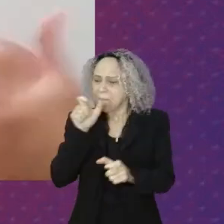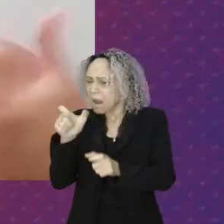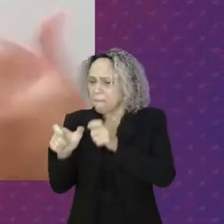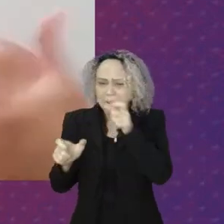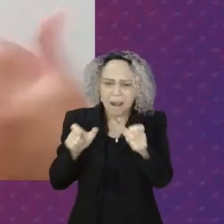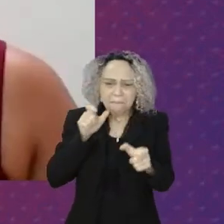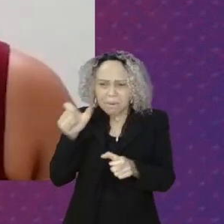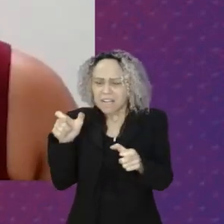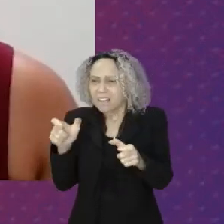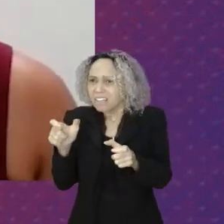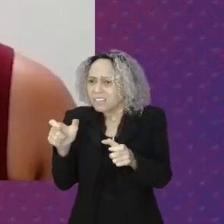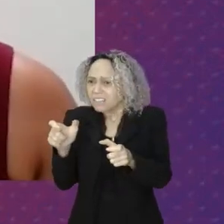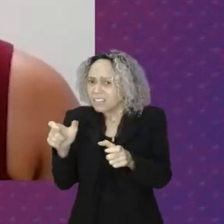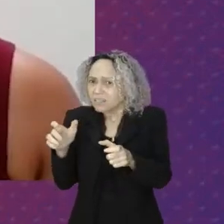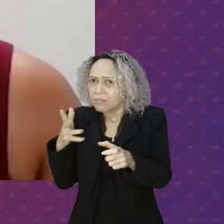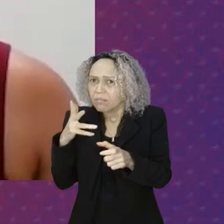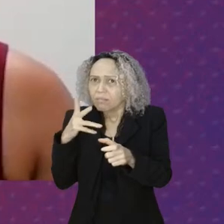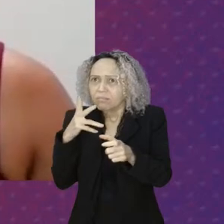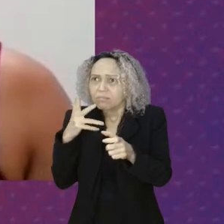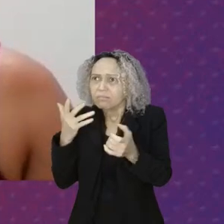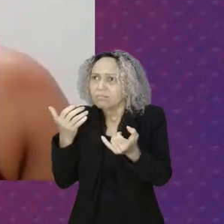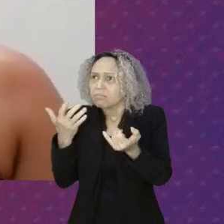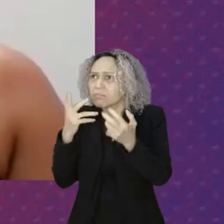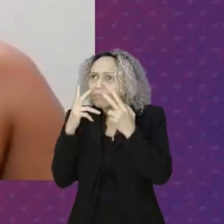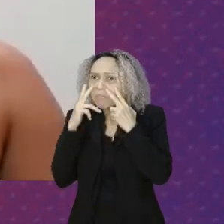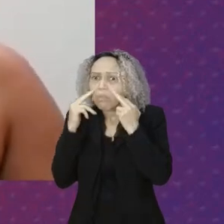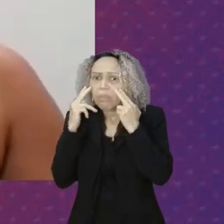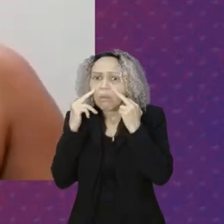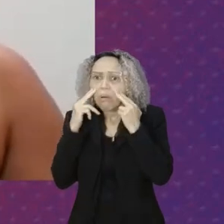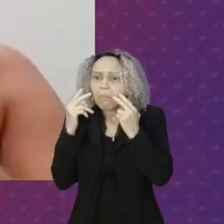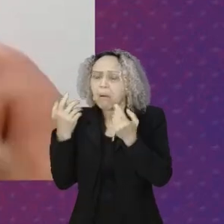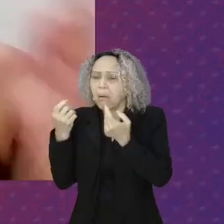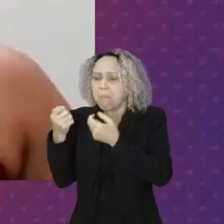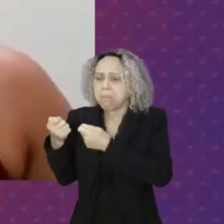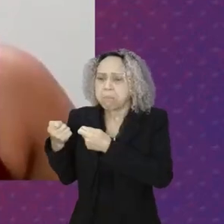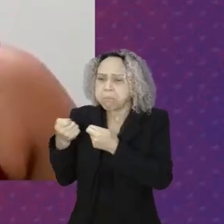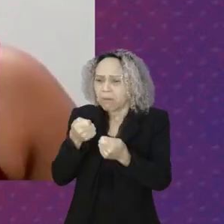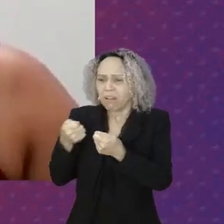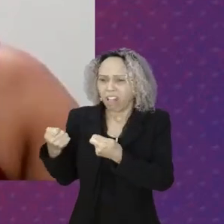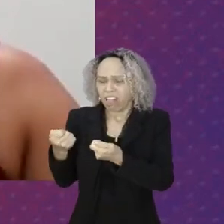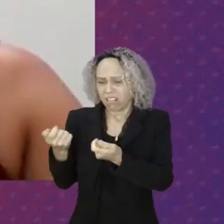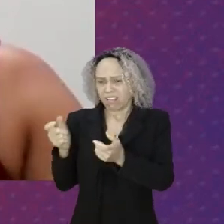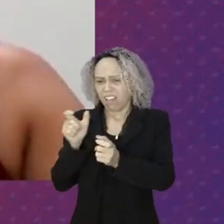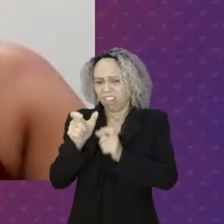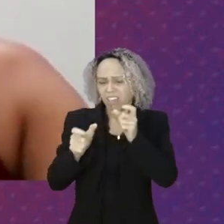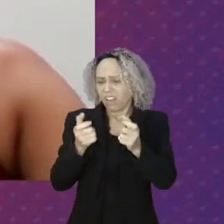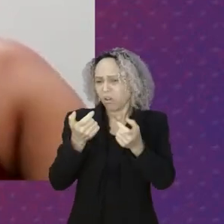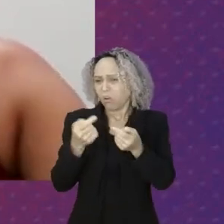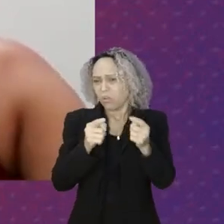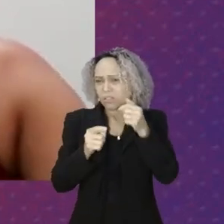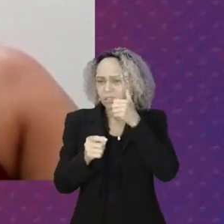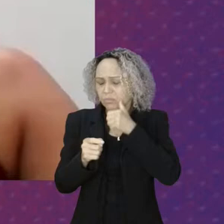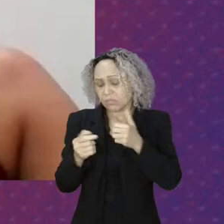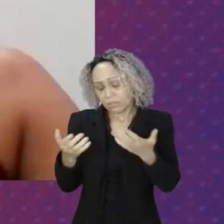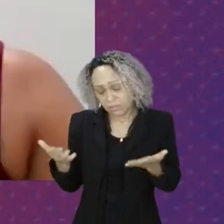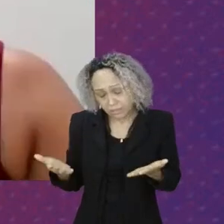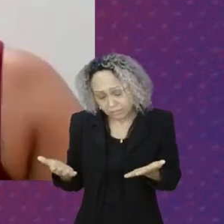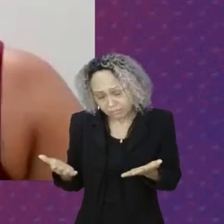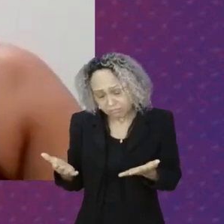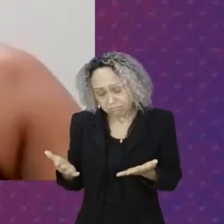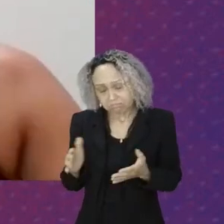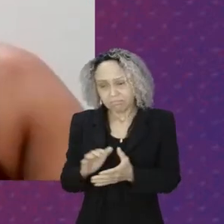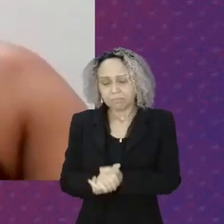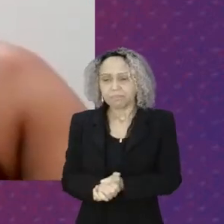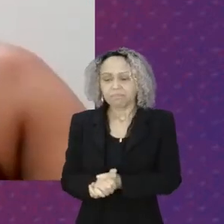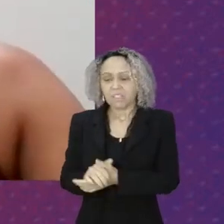ajudou a naturalizar esses ataques contra as mulheres. Então, esse primeiro eixo de enfrentamento à violência é um eixo que a gente